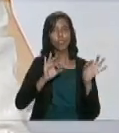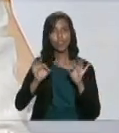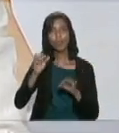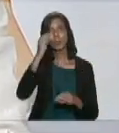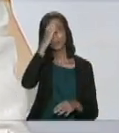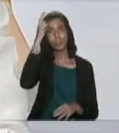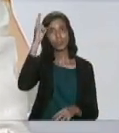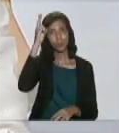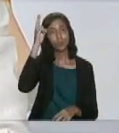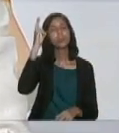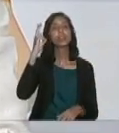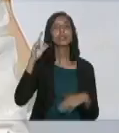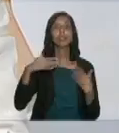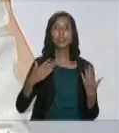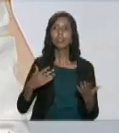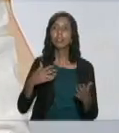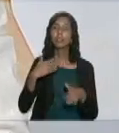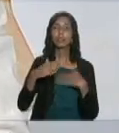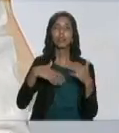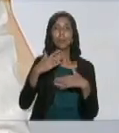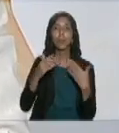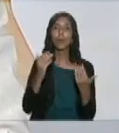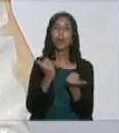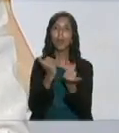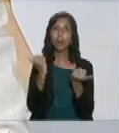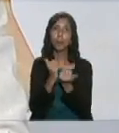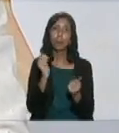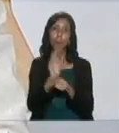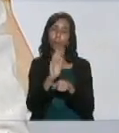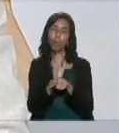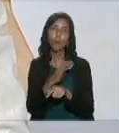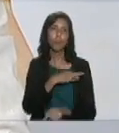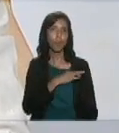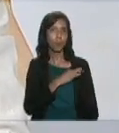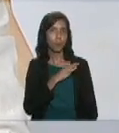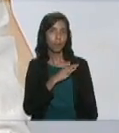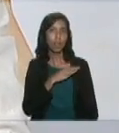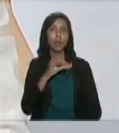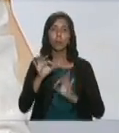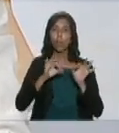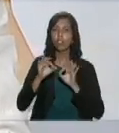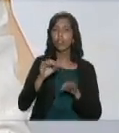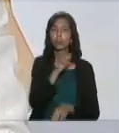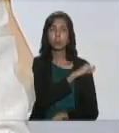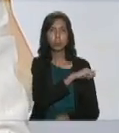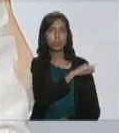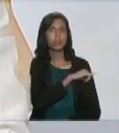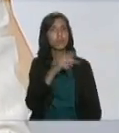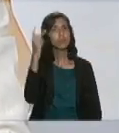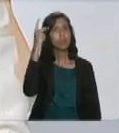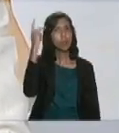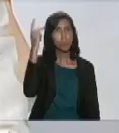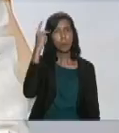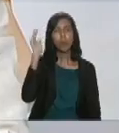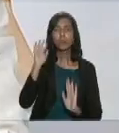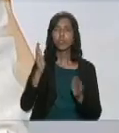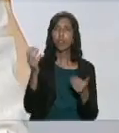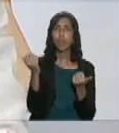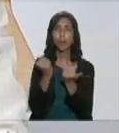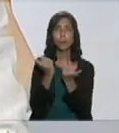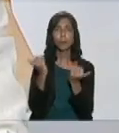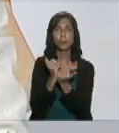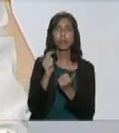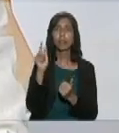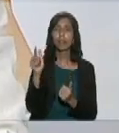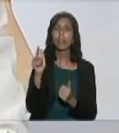na prefeitura e ter depois o apoio de voluntários. O projeto está no Rio, está em São Paulo, já temos uma parceria